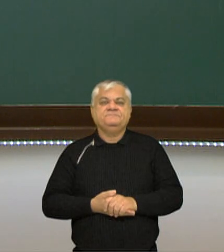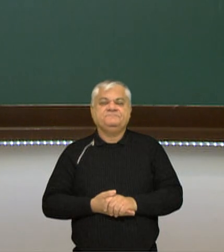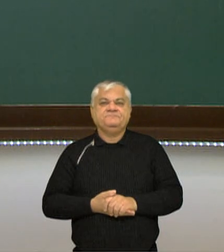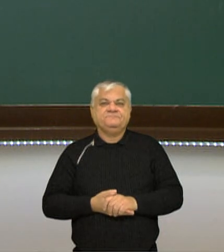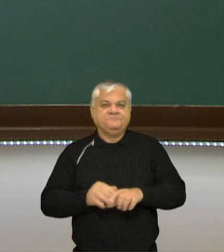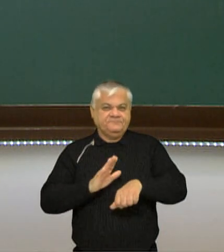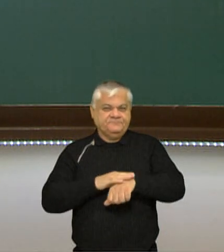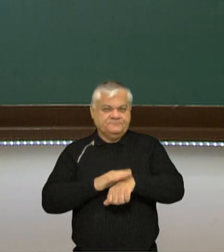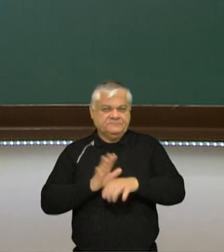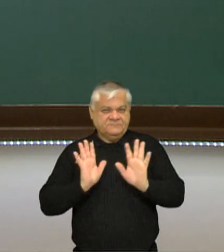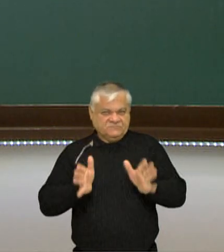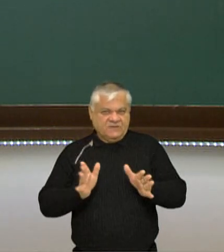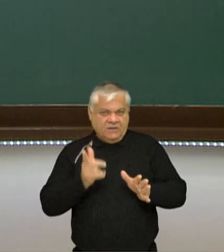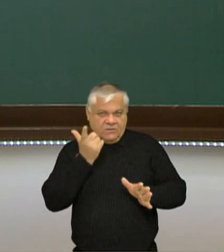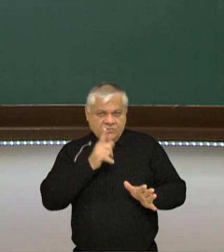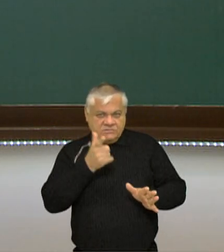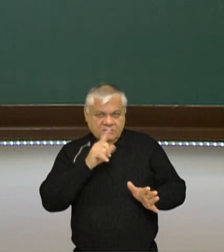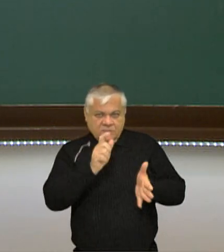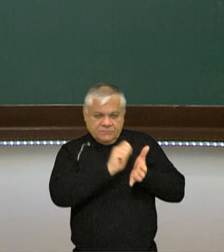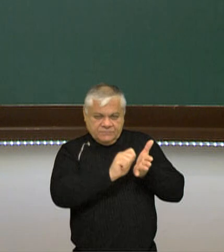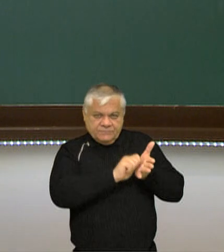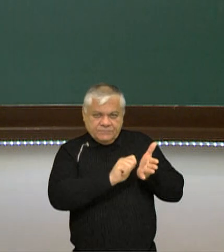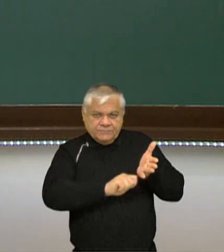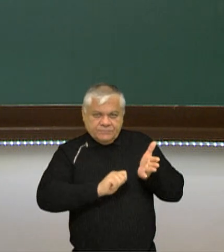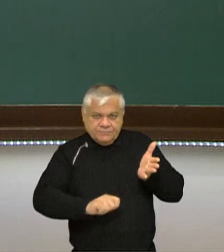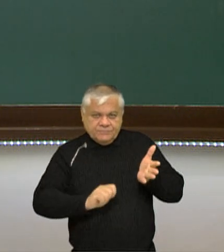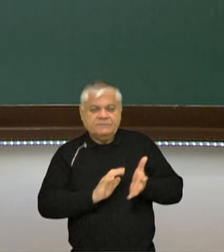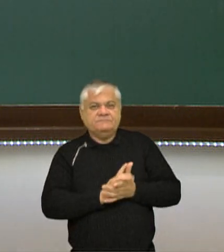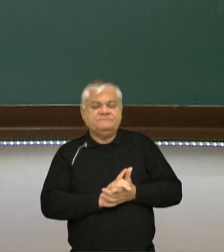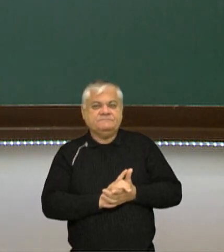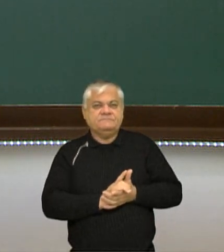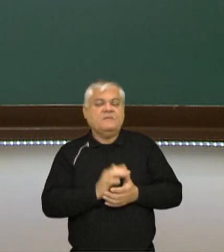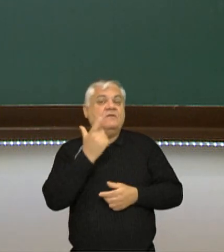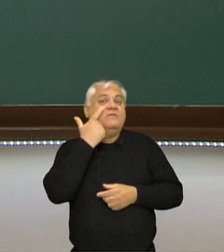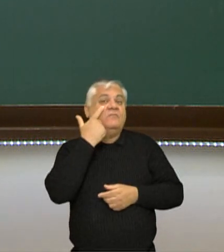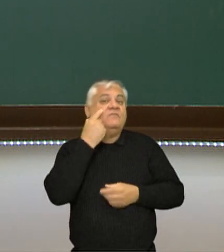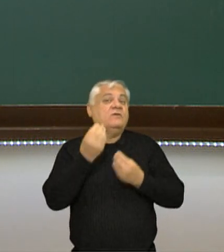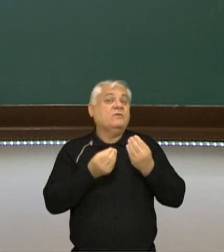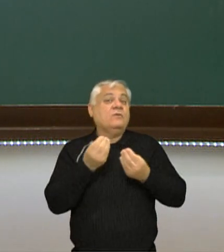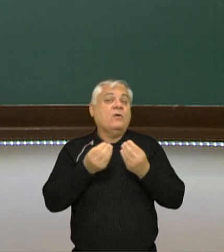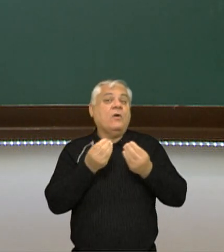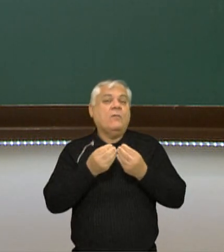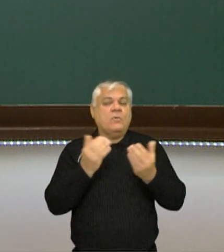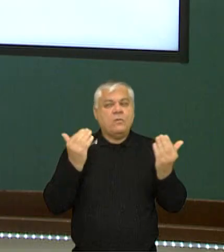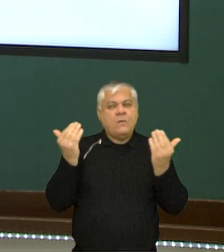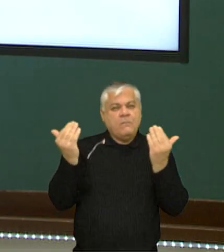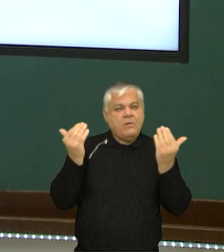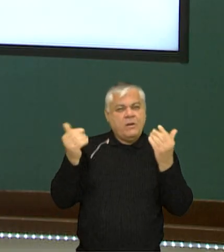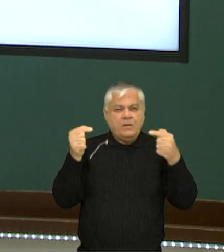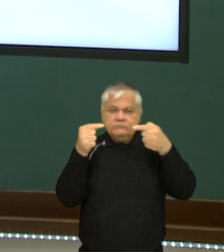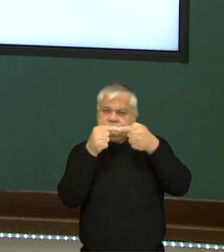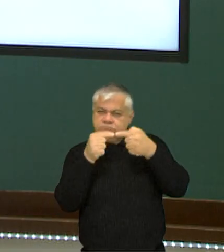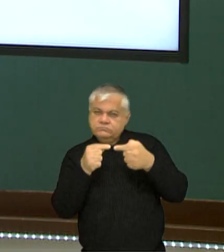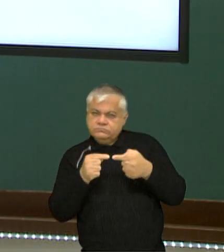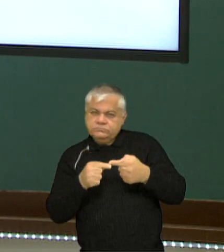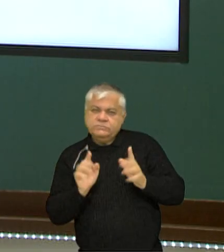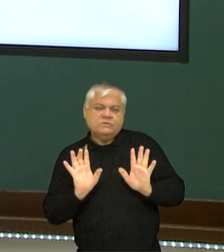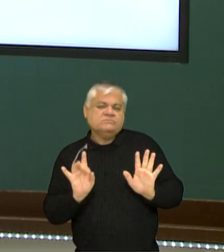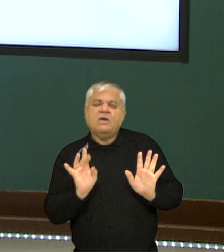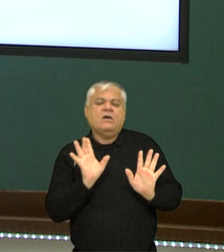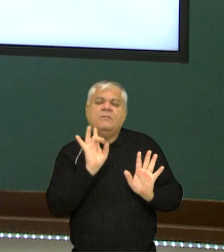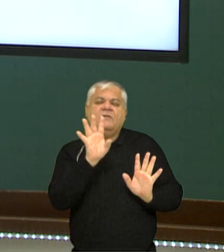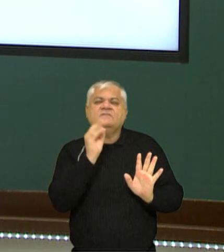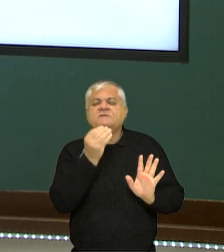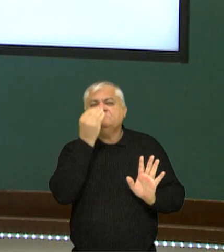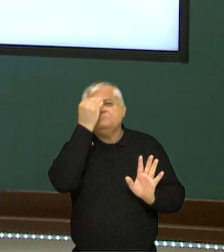Deu tempo de você fazer as suas anotações aí? Então olha só, vamos dar uma conferida com o que eu escrevi aqui, tá? É mais um lembrete para